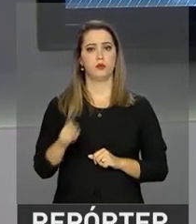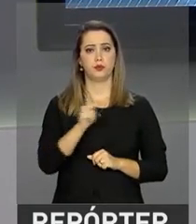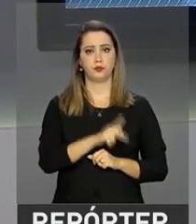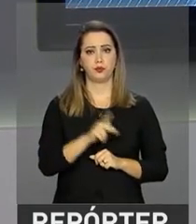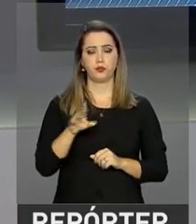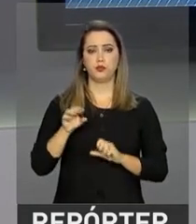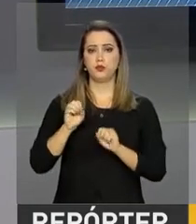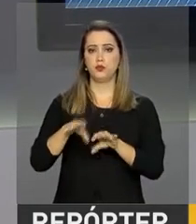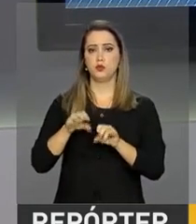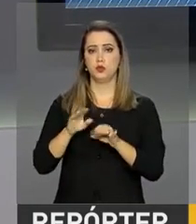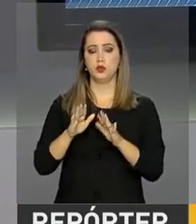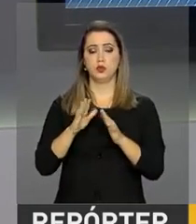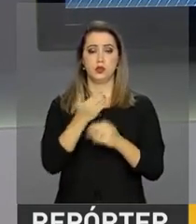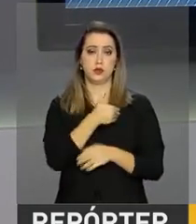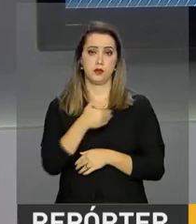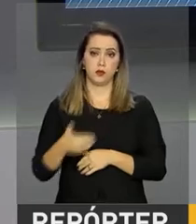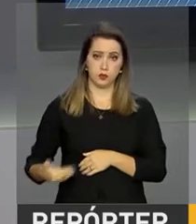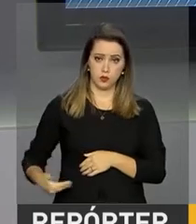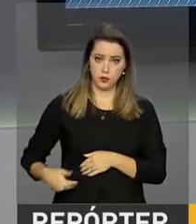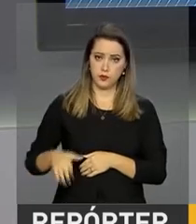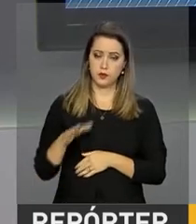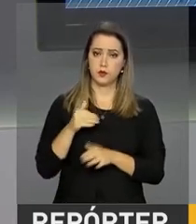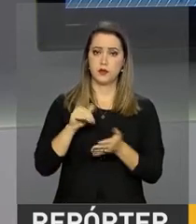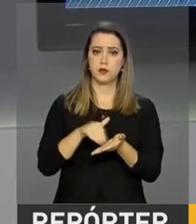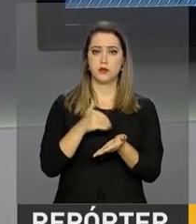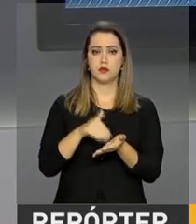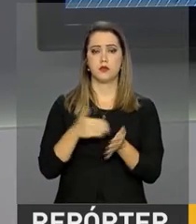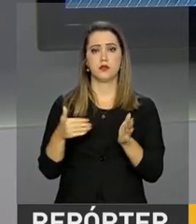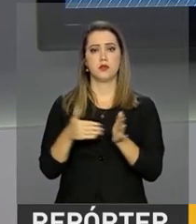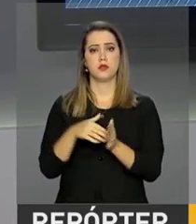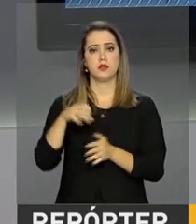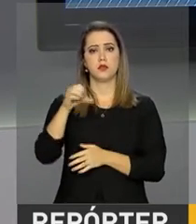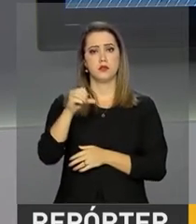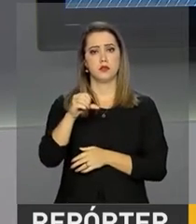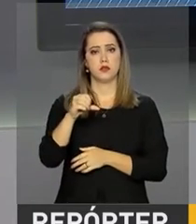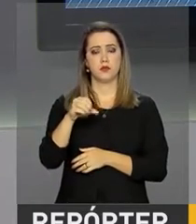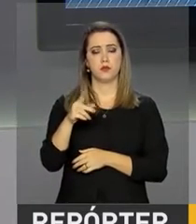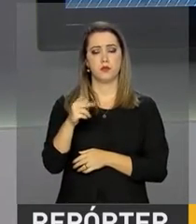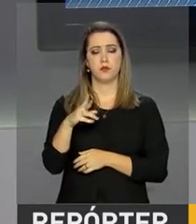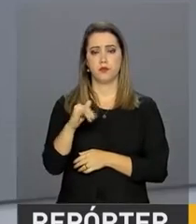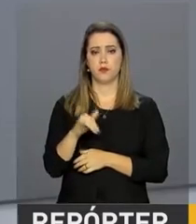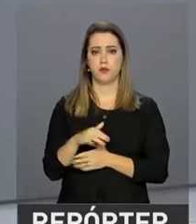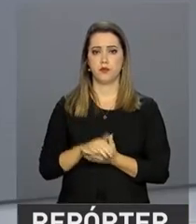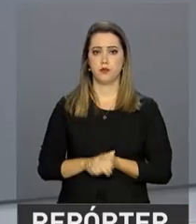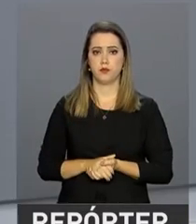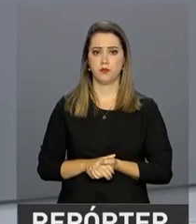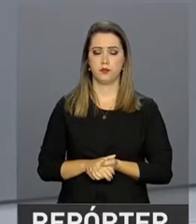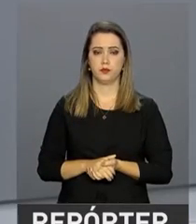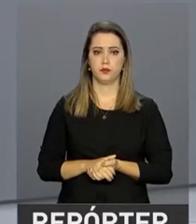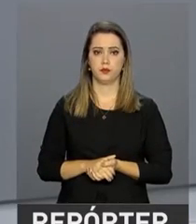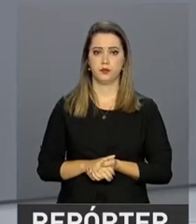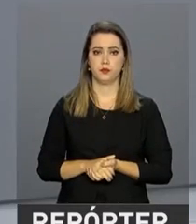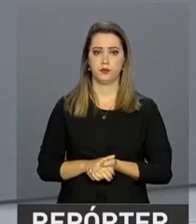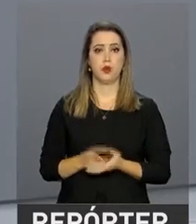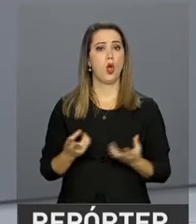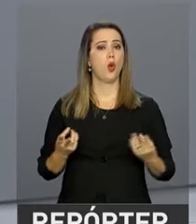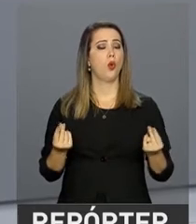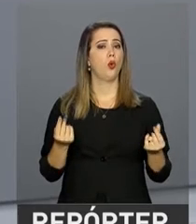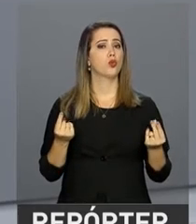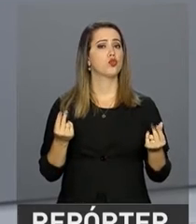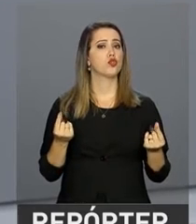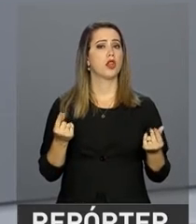professor da rede pública as inscrições vão até o dia 9 na página do prouni os fundos constitucionais